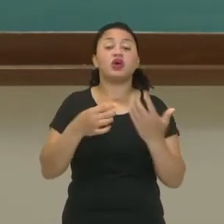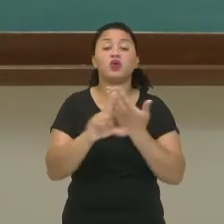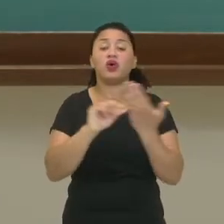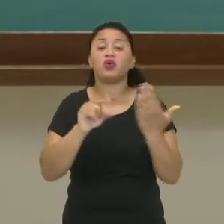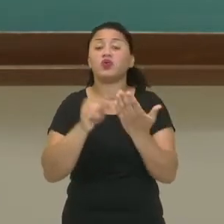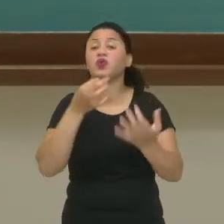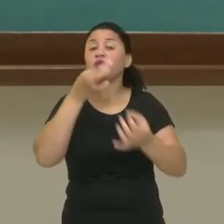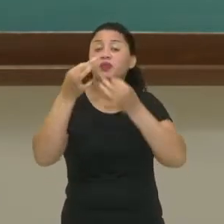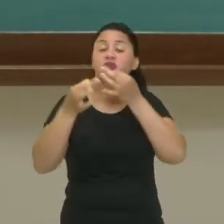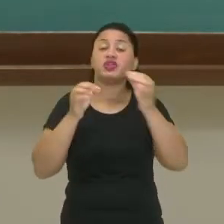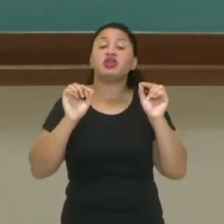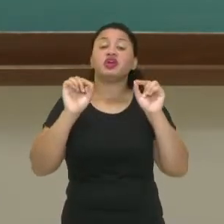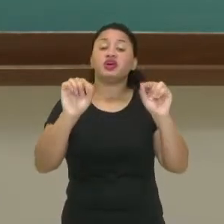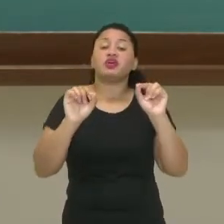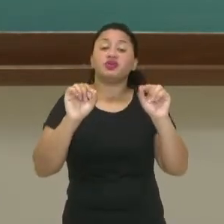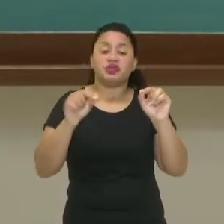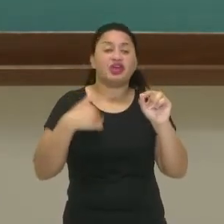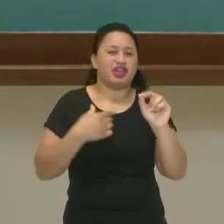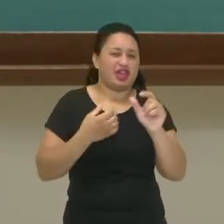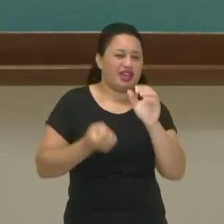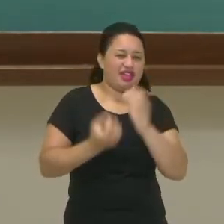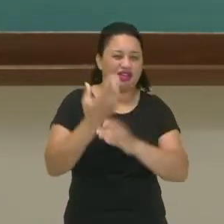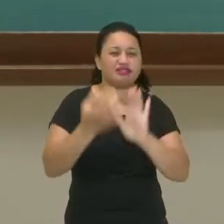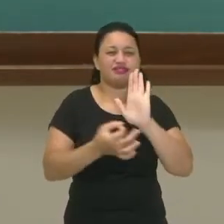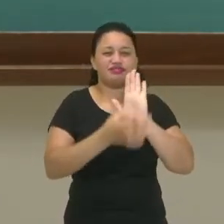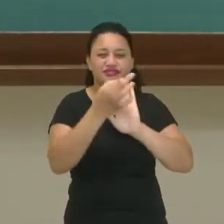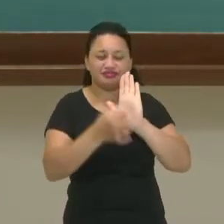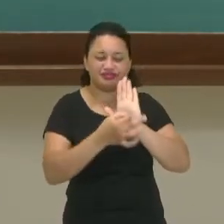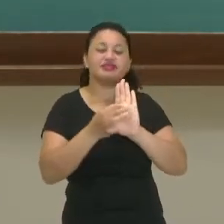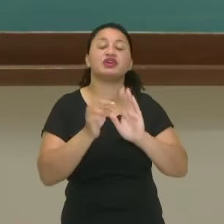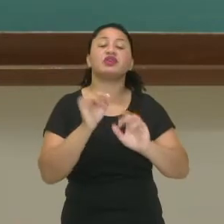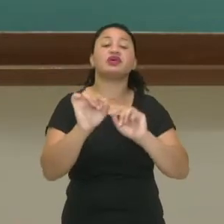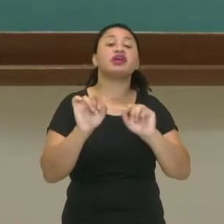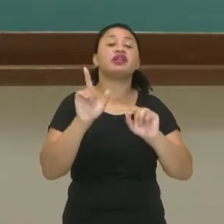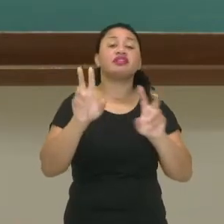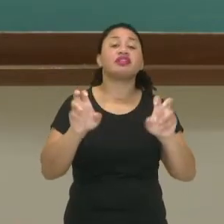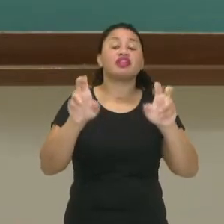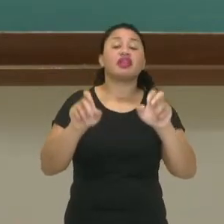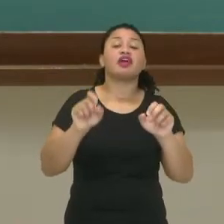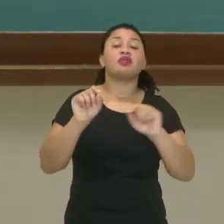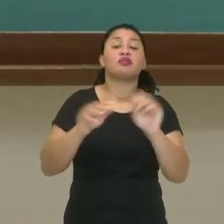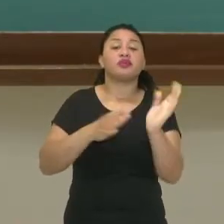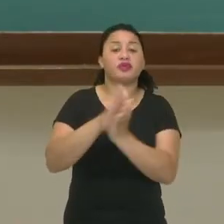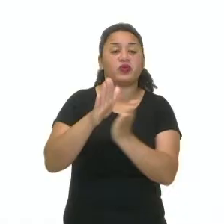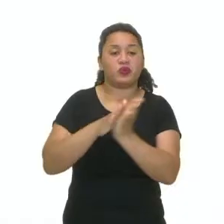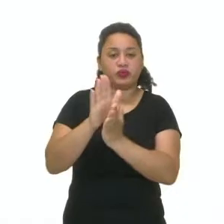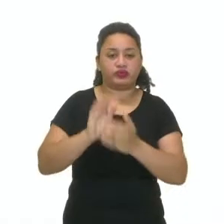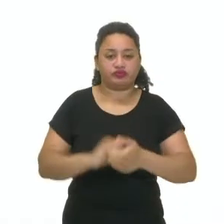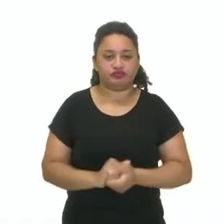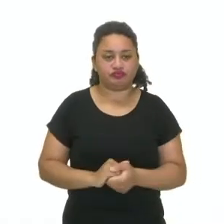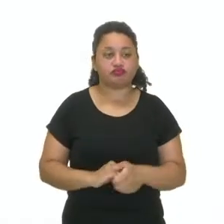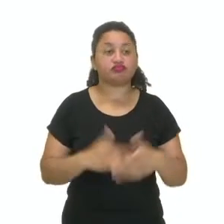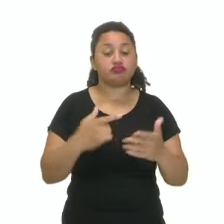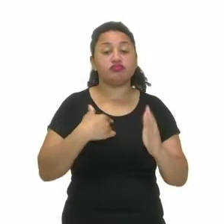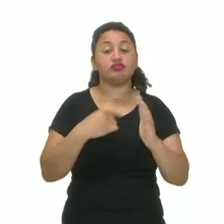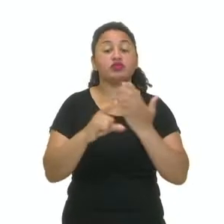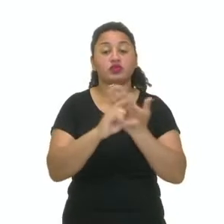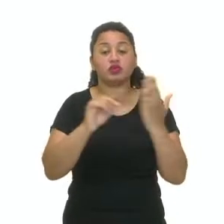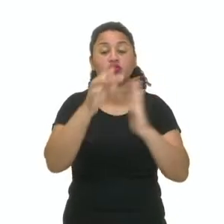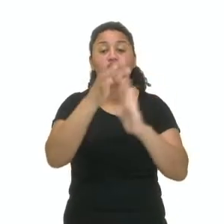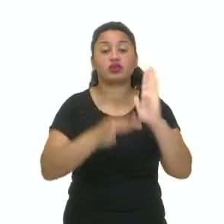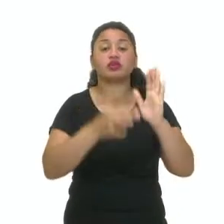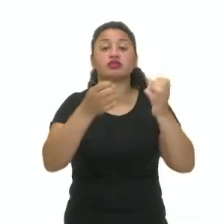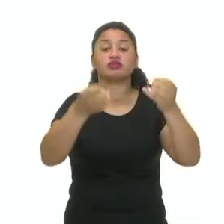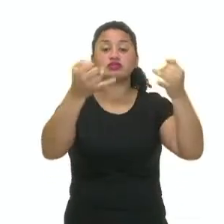autor, do articulista sobre o consumo? Acompanhem lá então. O autor do texto destaca que o